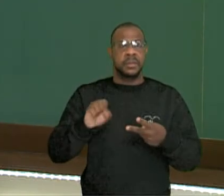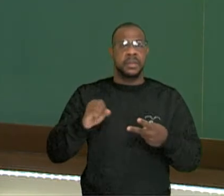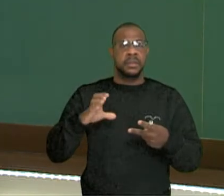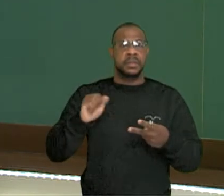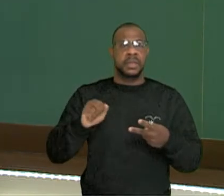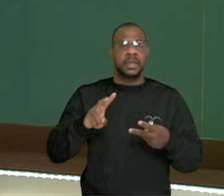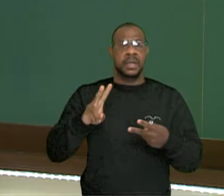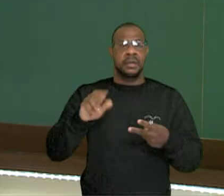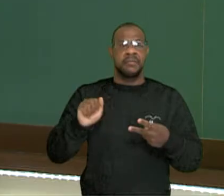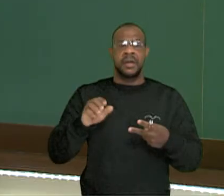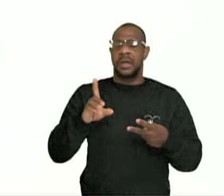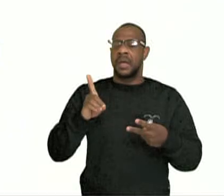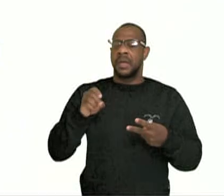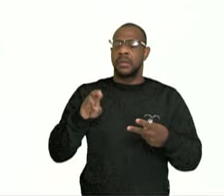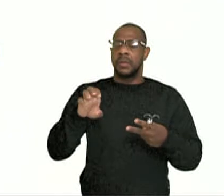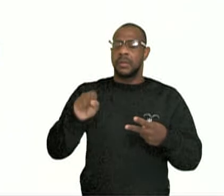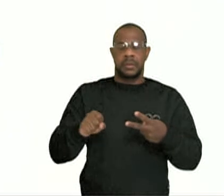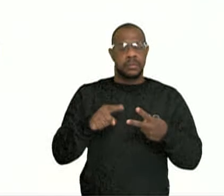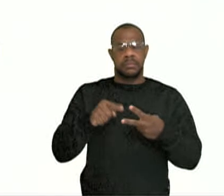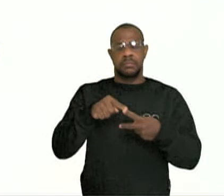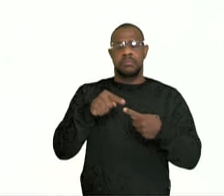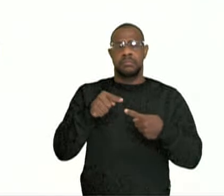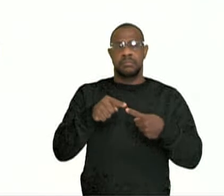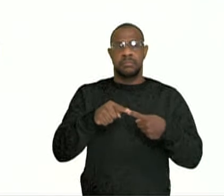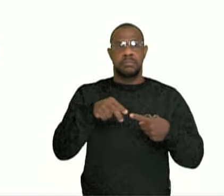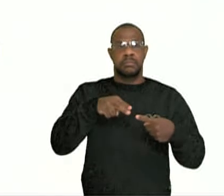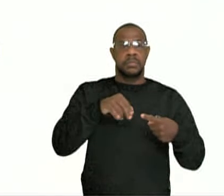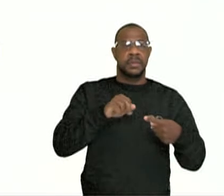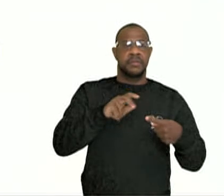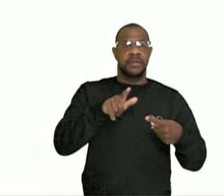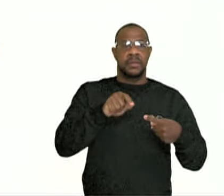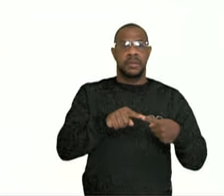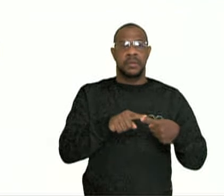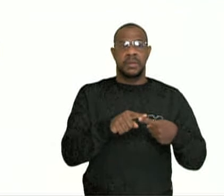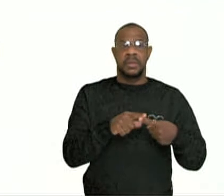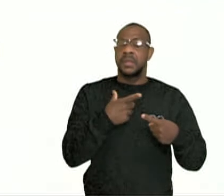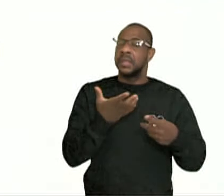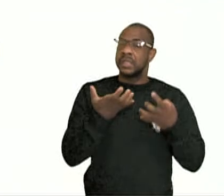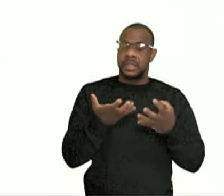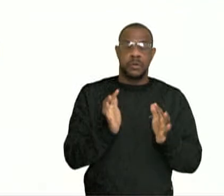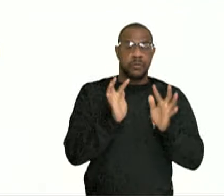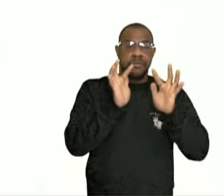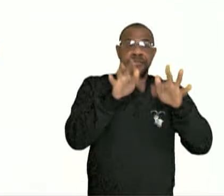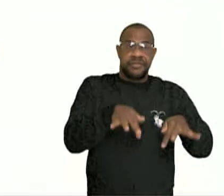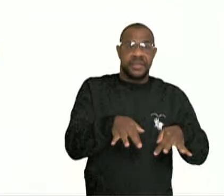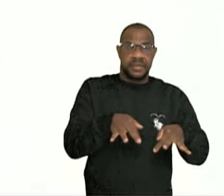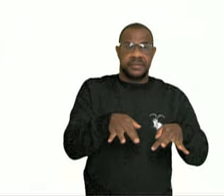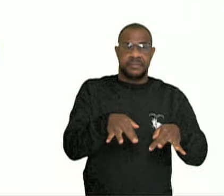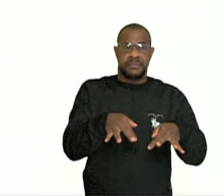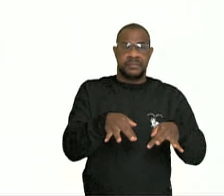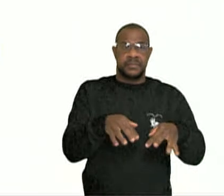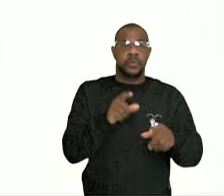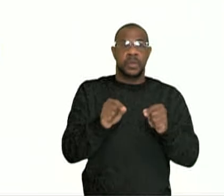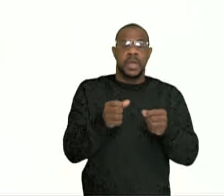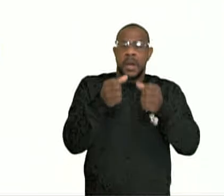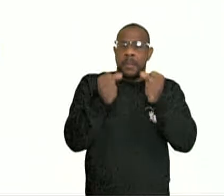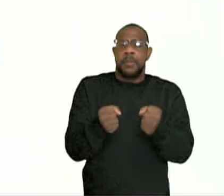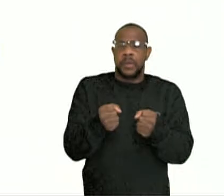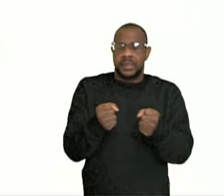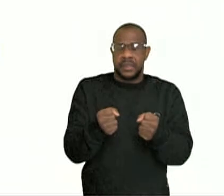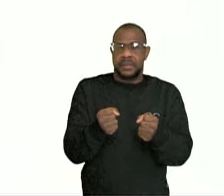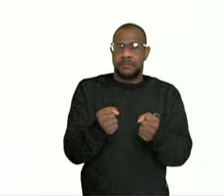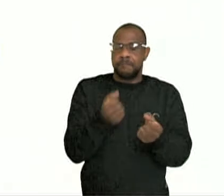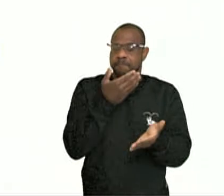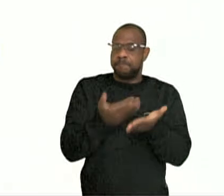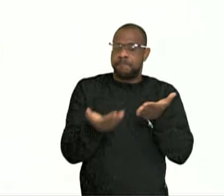mais radicais, Os niveladores defendiam o fim da Câmara dos Lordes, todos os poderes das câmaras dos